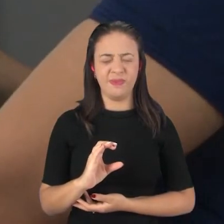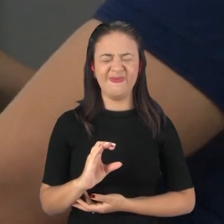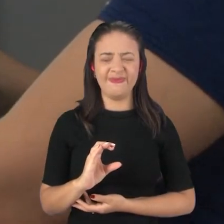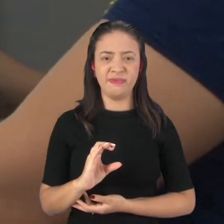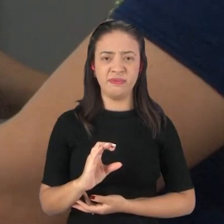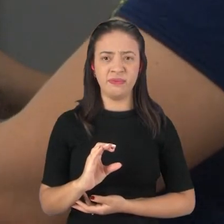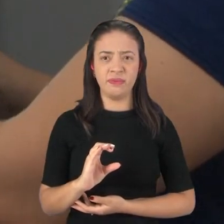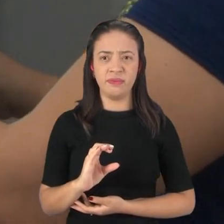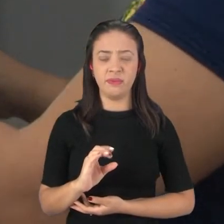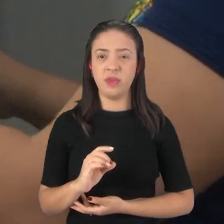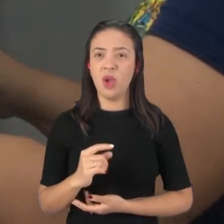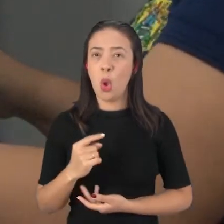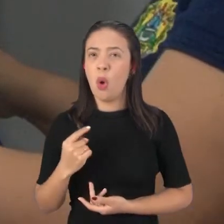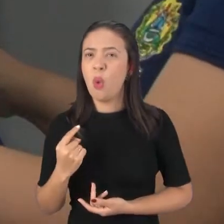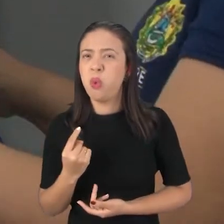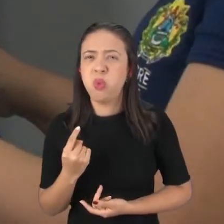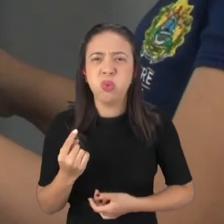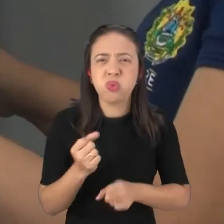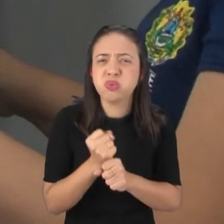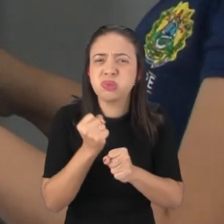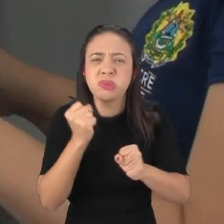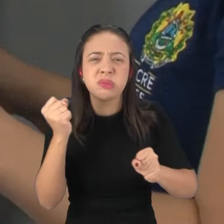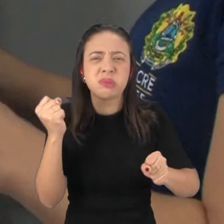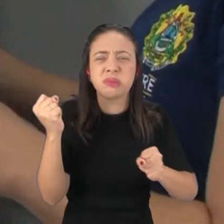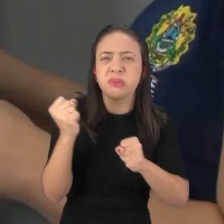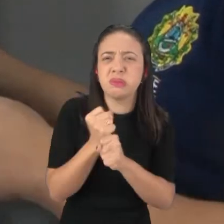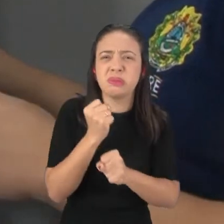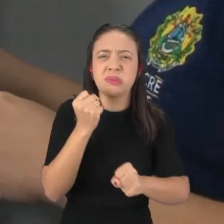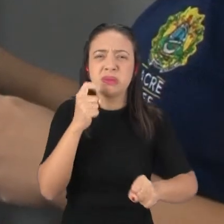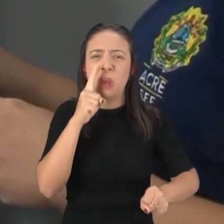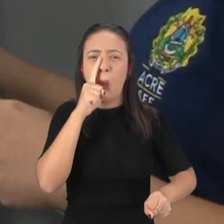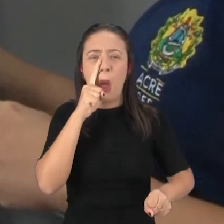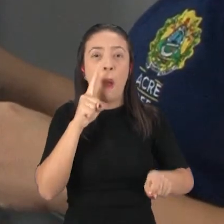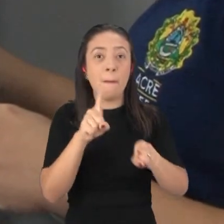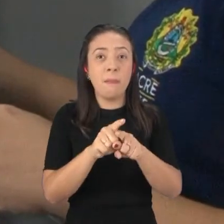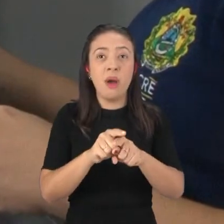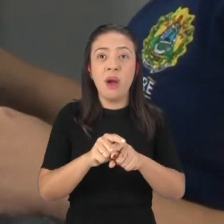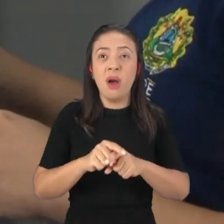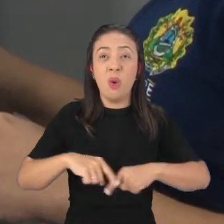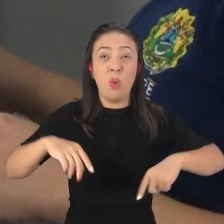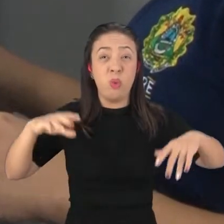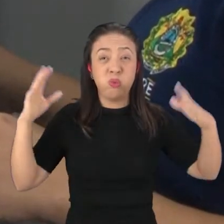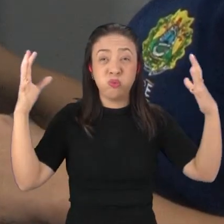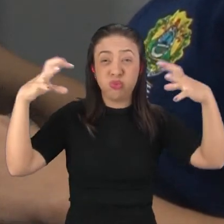lá, letra C, outra opção que eu tenho. Os furacões são grandes e perigosas tempestades.